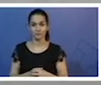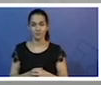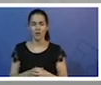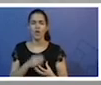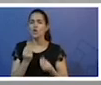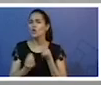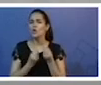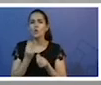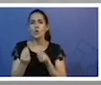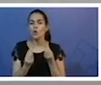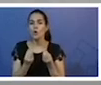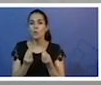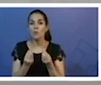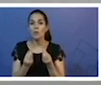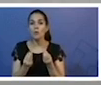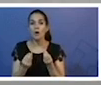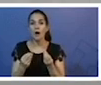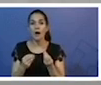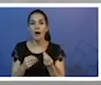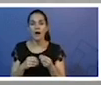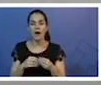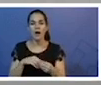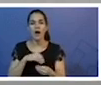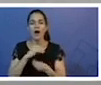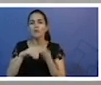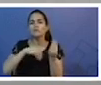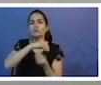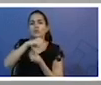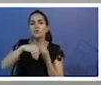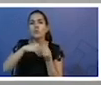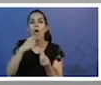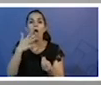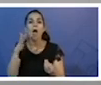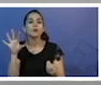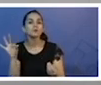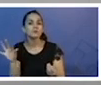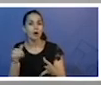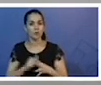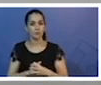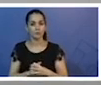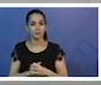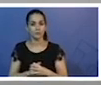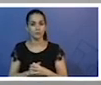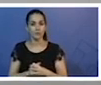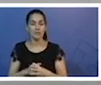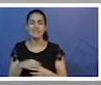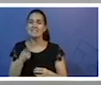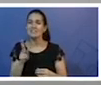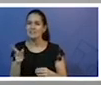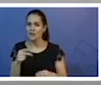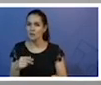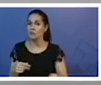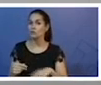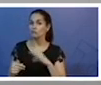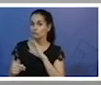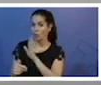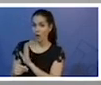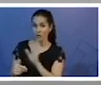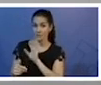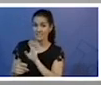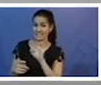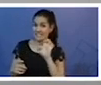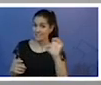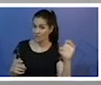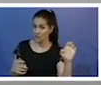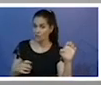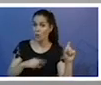Como que fica uma função aqui do sal, né? Assim como as outras, sempre do lado esquerdo a gente vai ter aquela carga